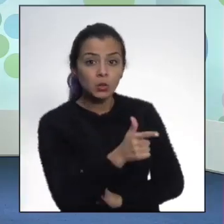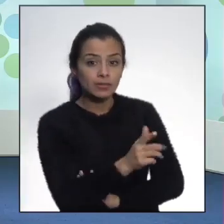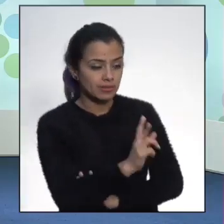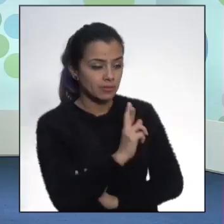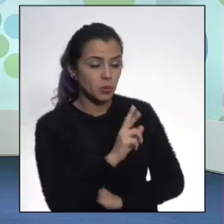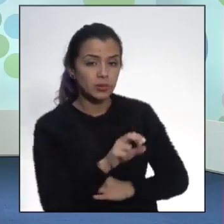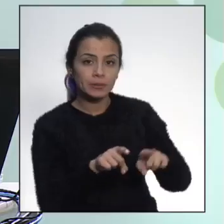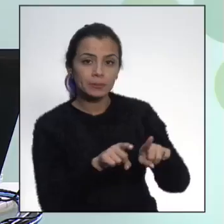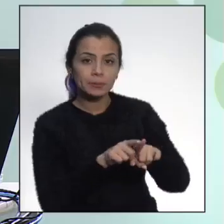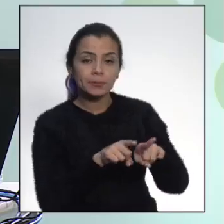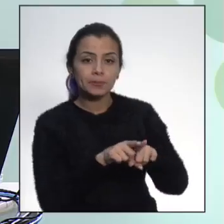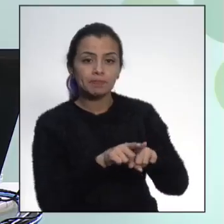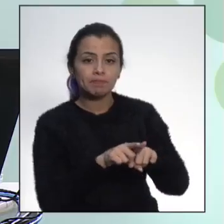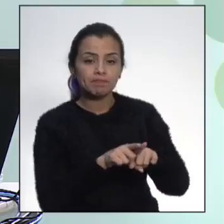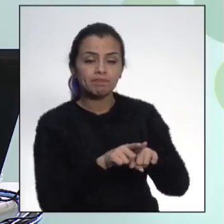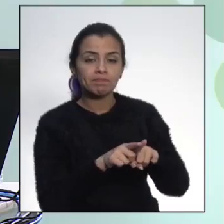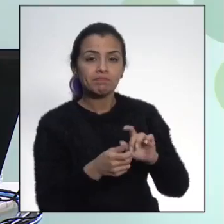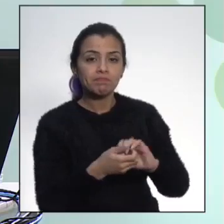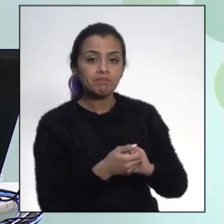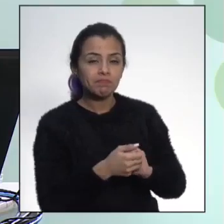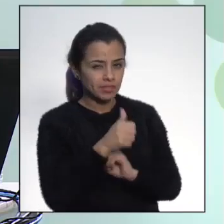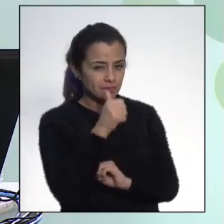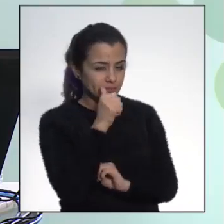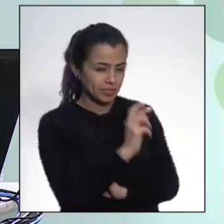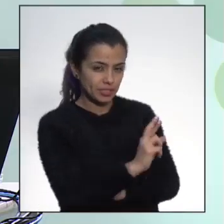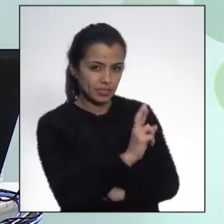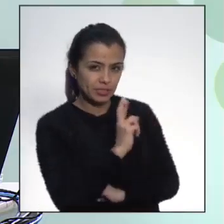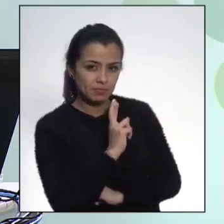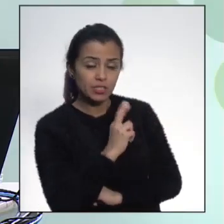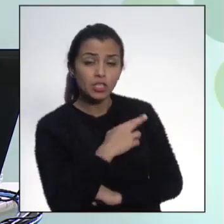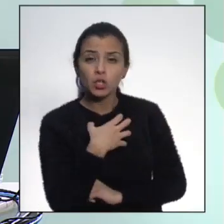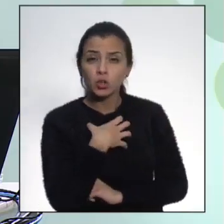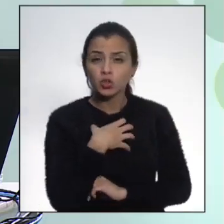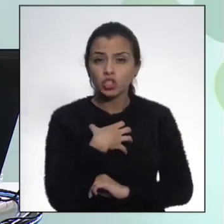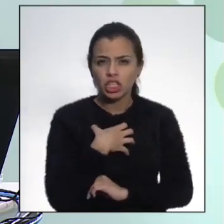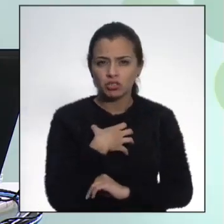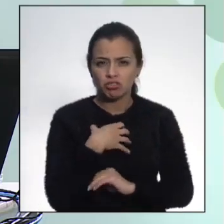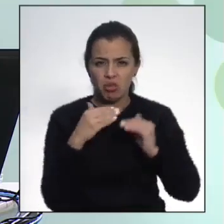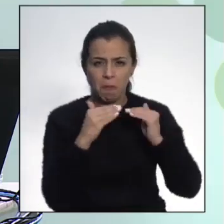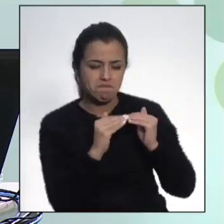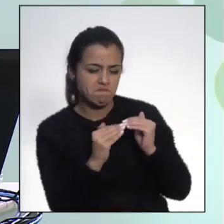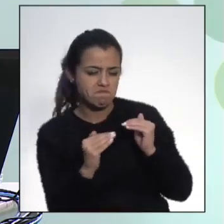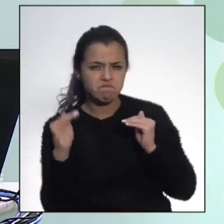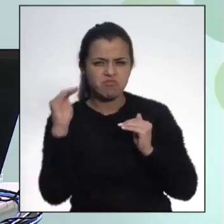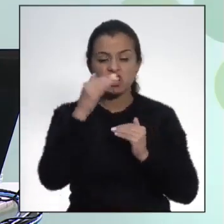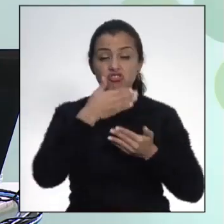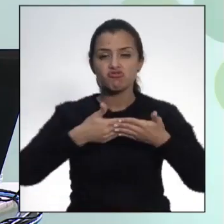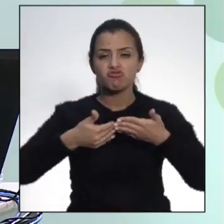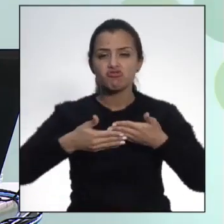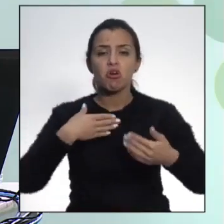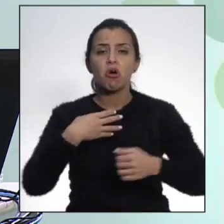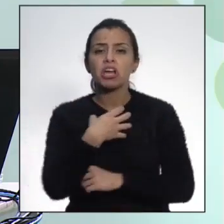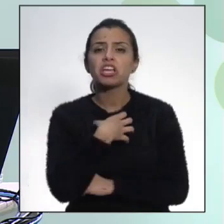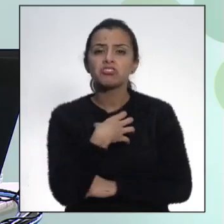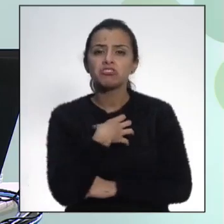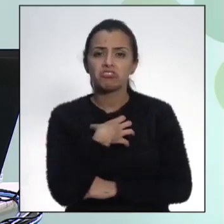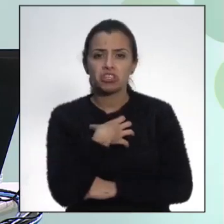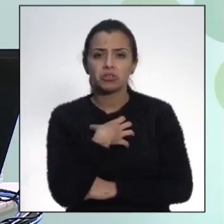Mauro. Sim. A Umê, ela fala que é a forma de passar por cima de qualquer um para atingir os seus